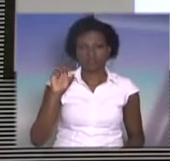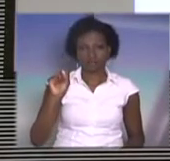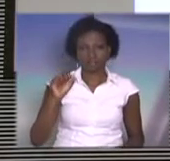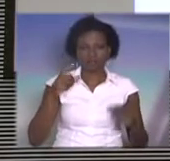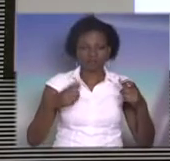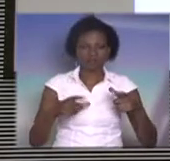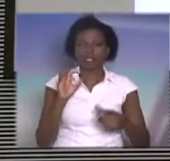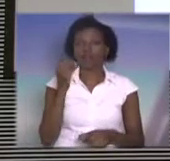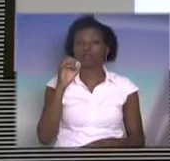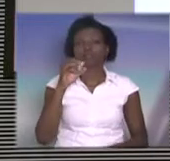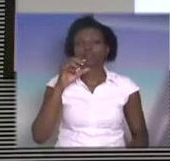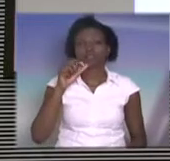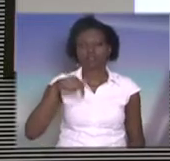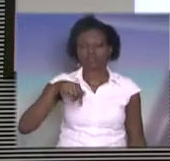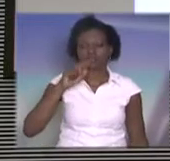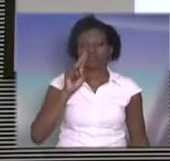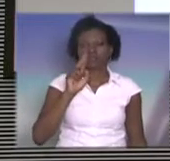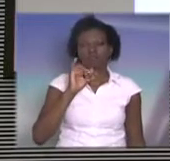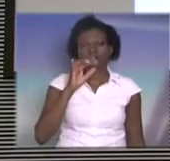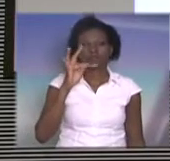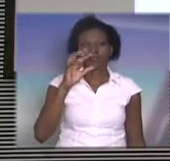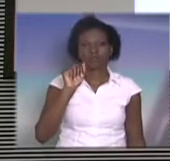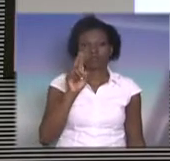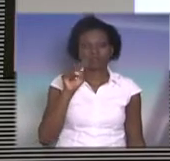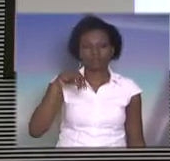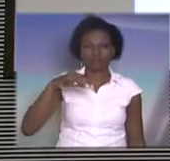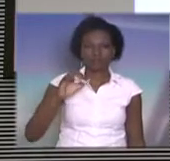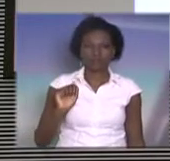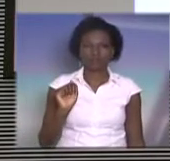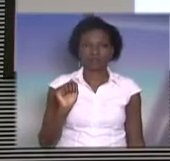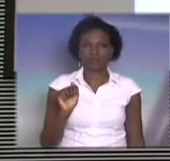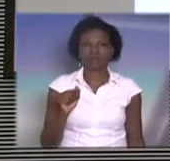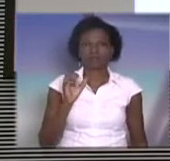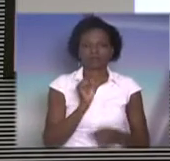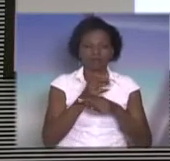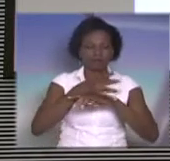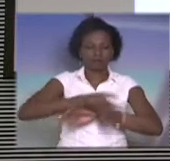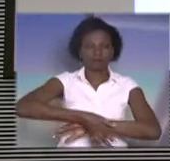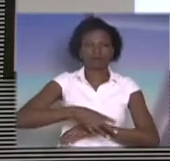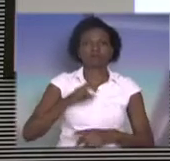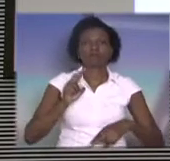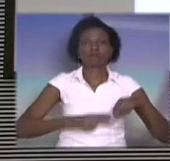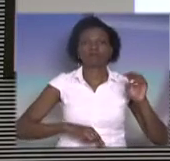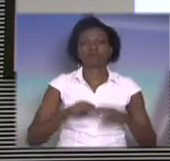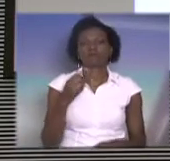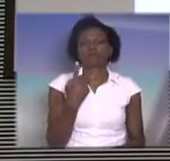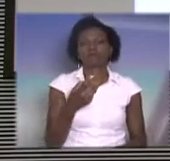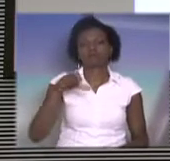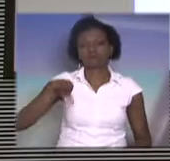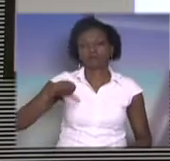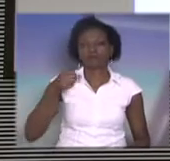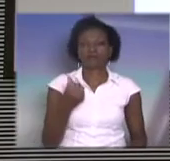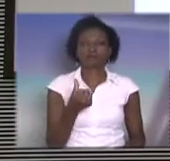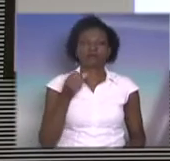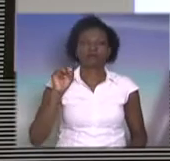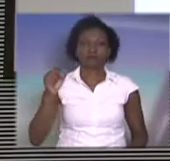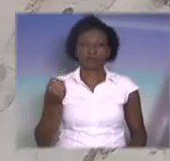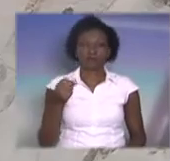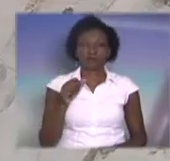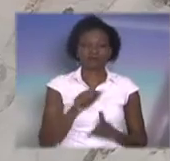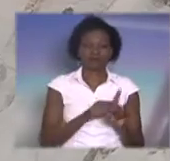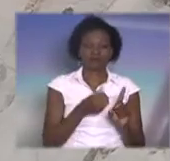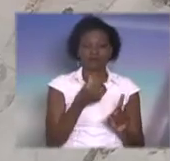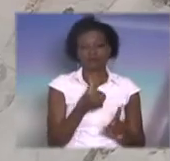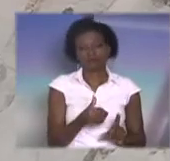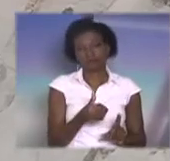Osasco. Na madrugada do dia 26 de junho de 1968, 6 meses após ter iniciado o serviço militar, ou seja,